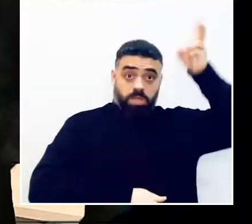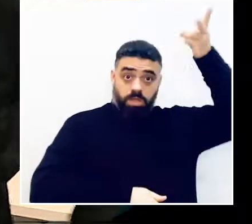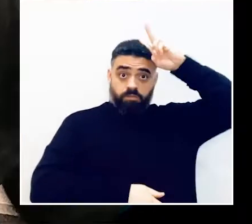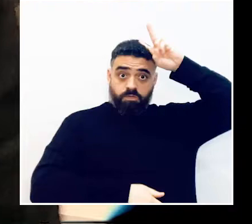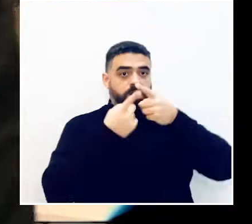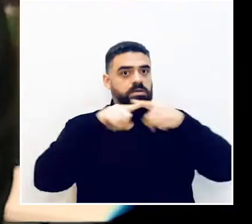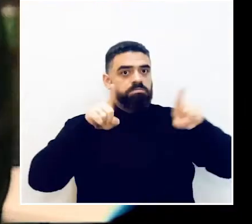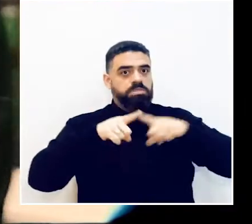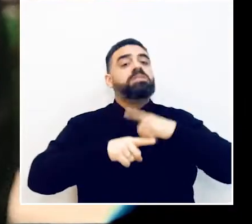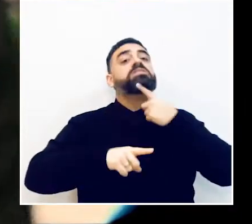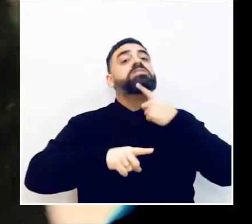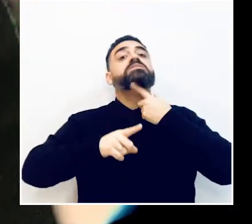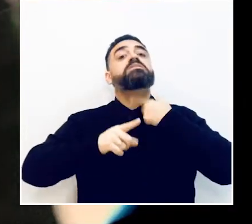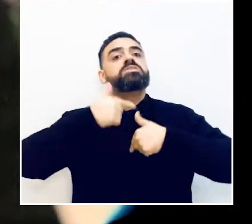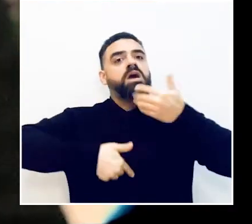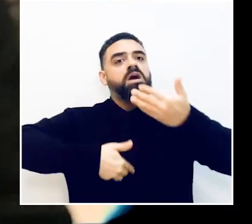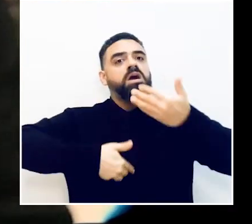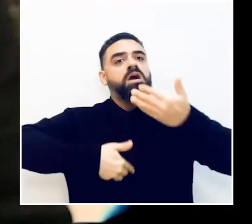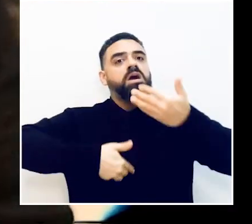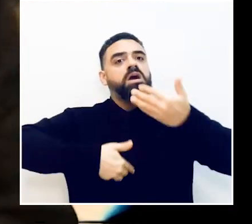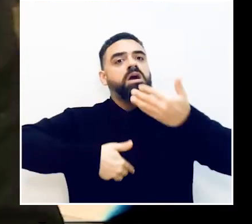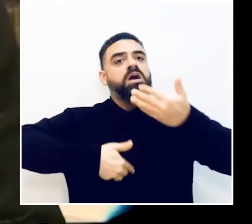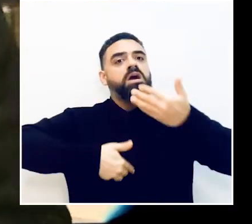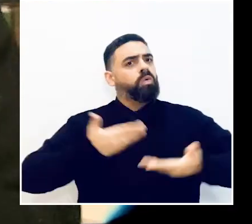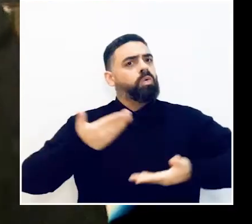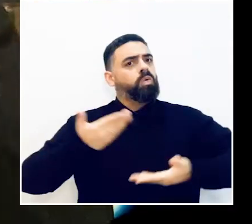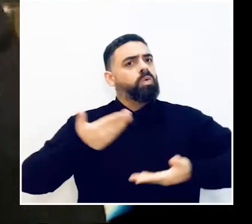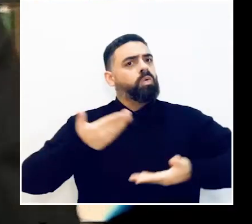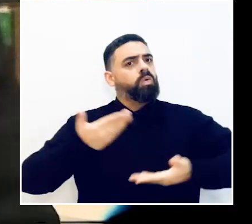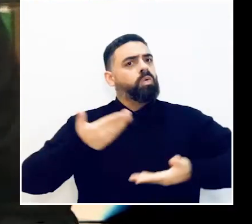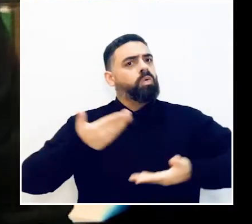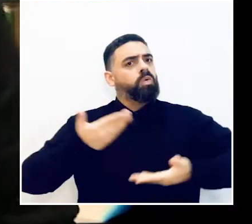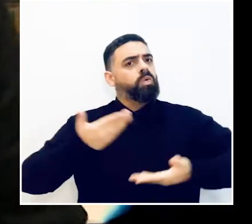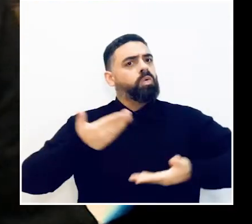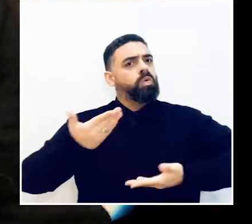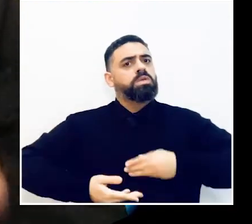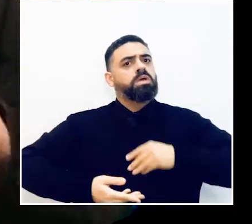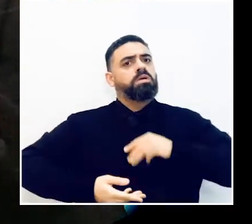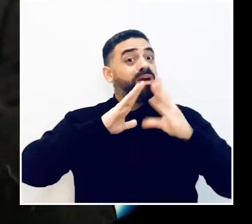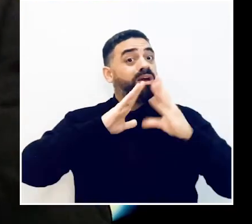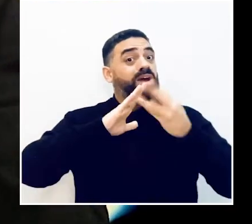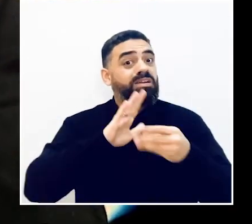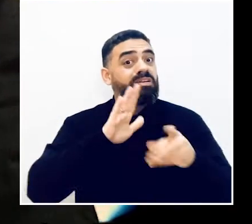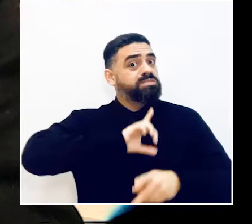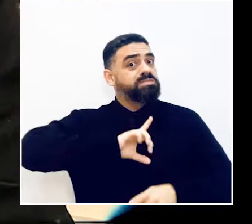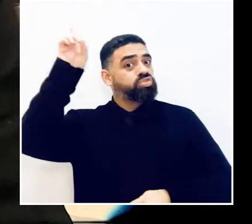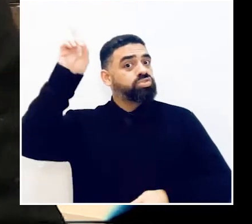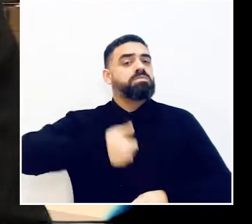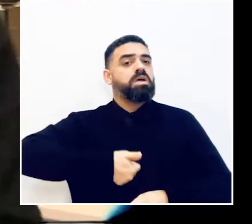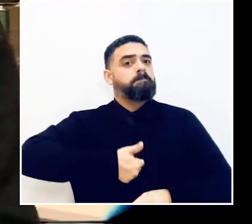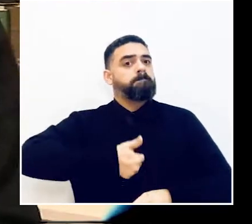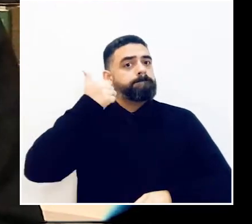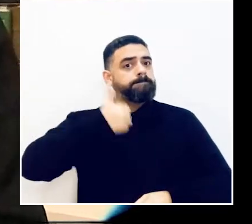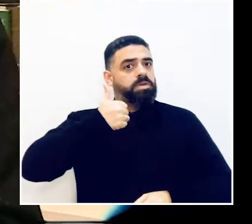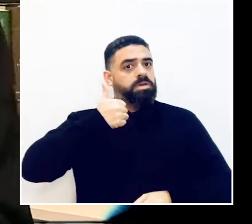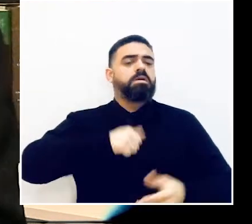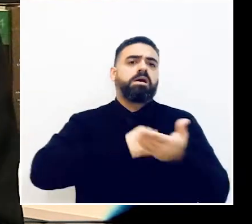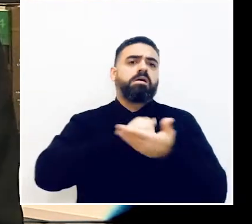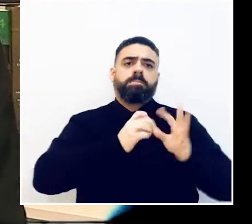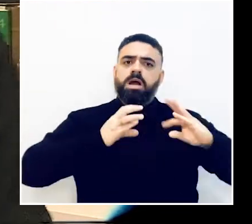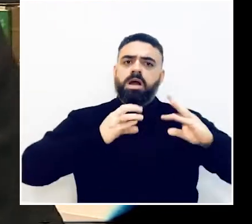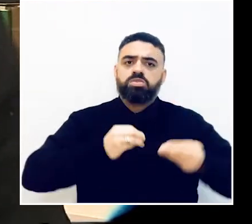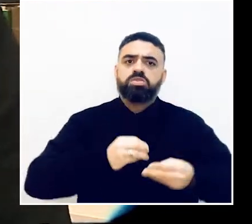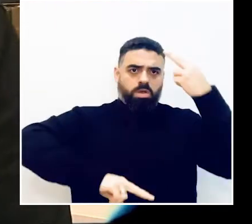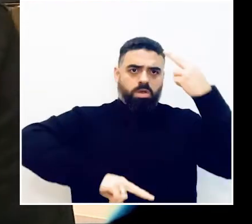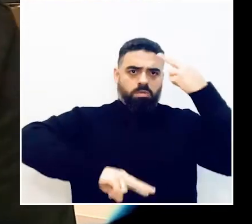O caminho a seguir, visto que eles têm uma vocação para a música e um desejo de servir ministerialmente a